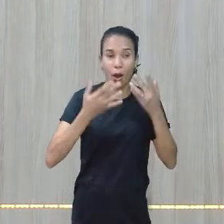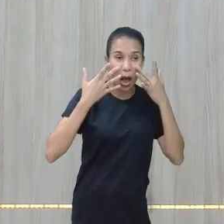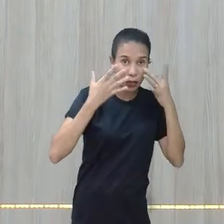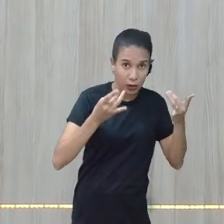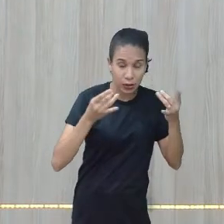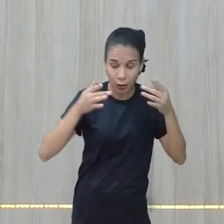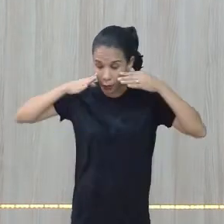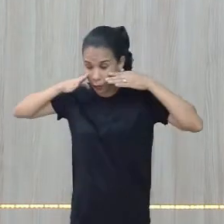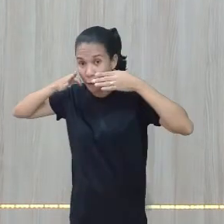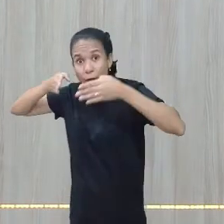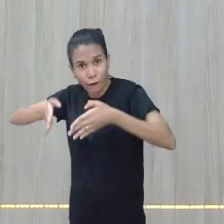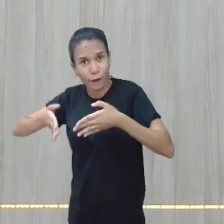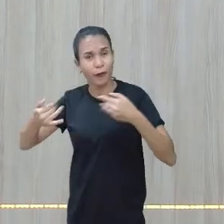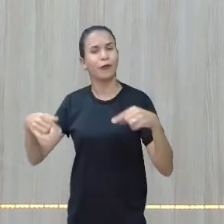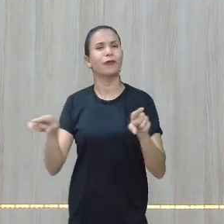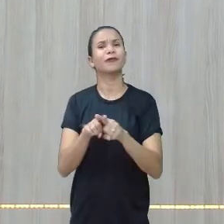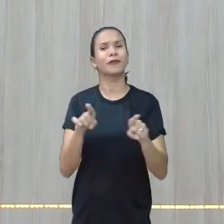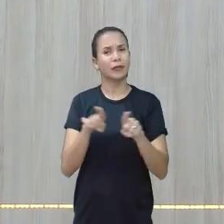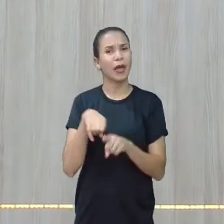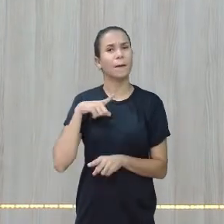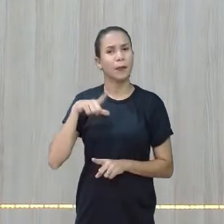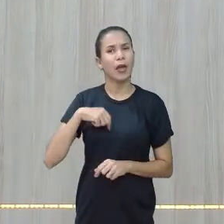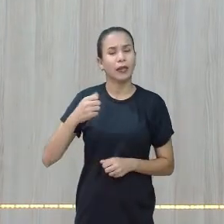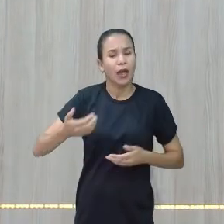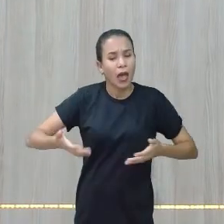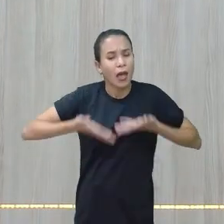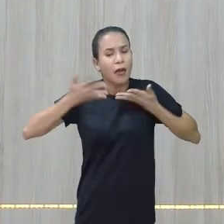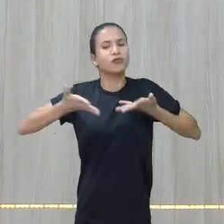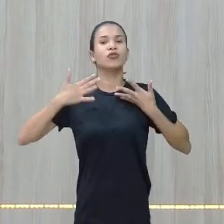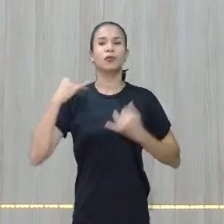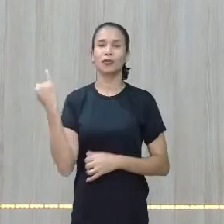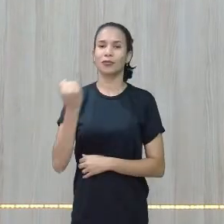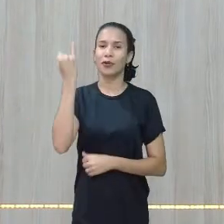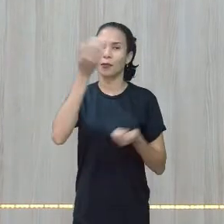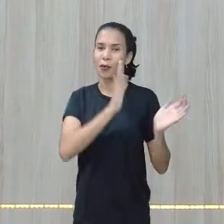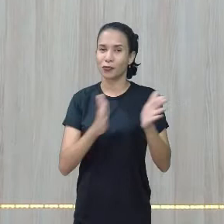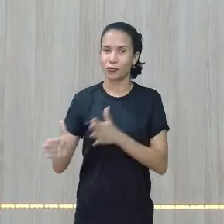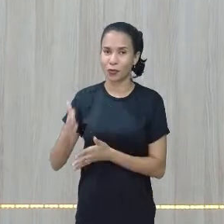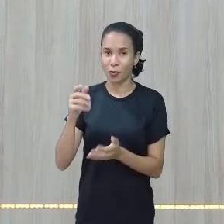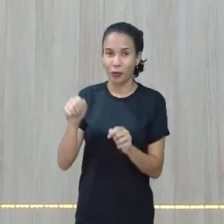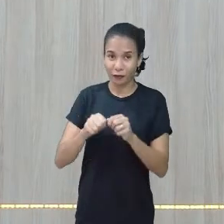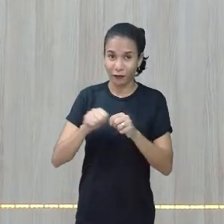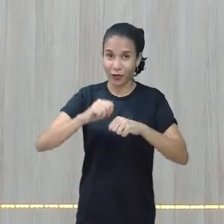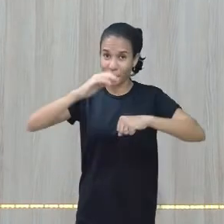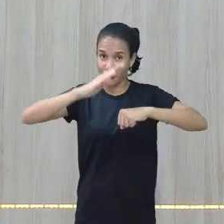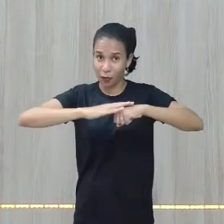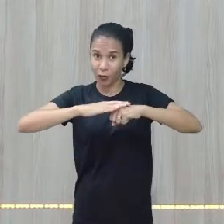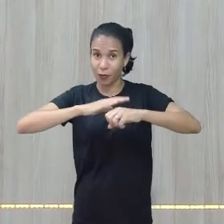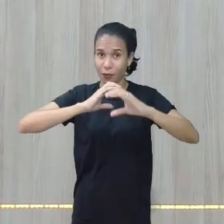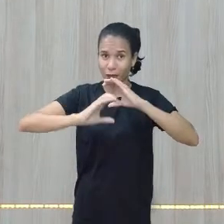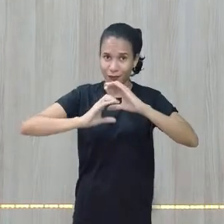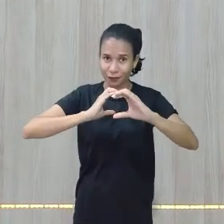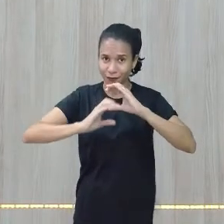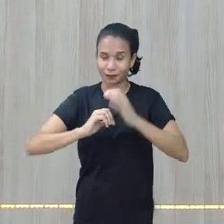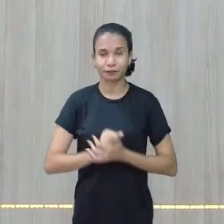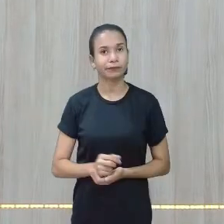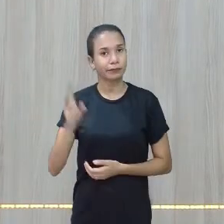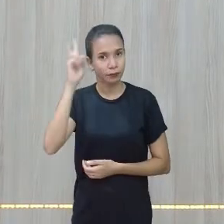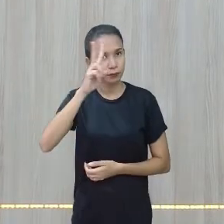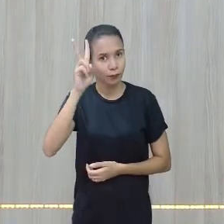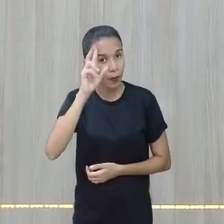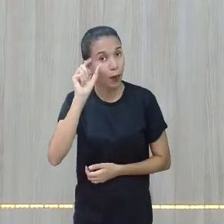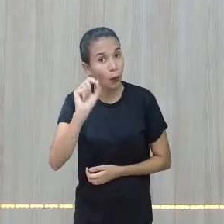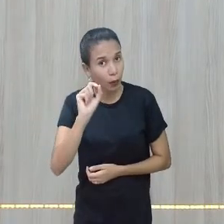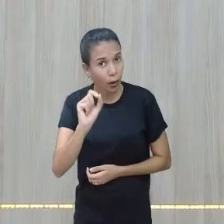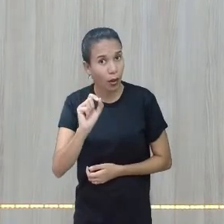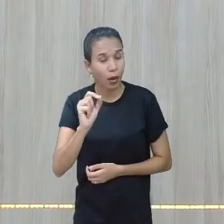e concentração, a gente também está dando um estímulo importante no processo de configuração da comunicação. Lembrando